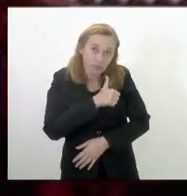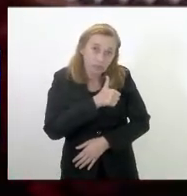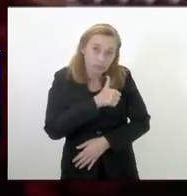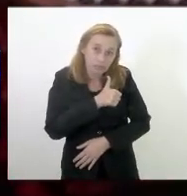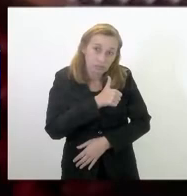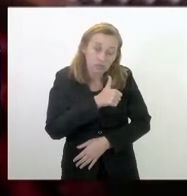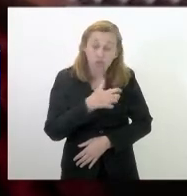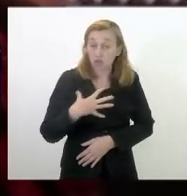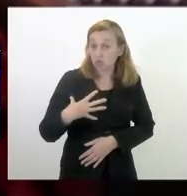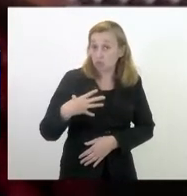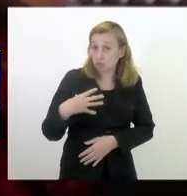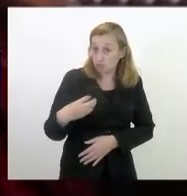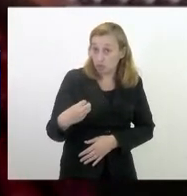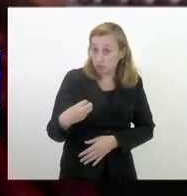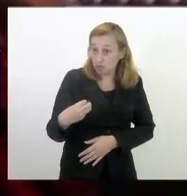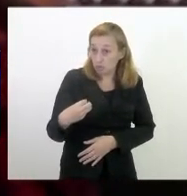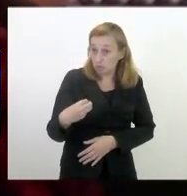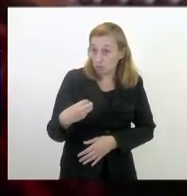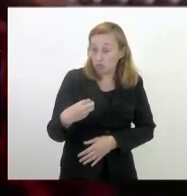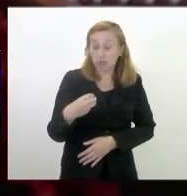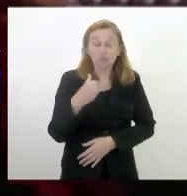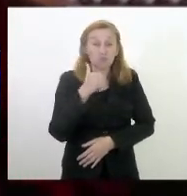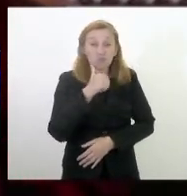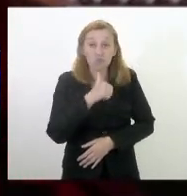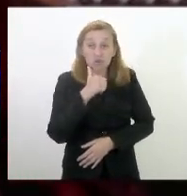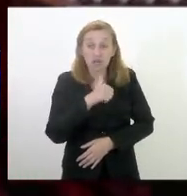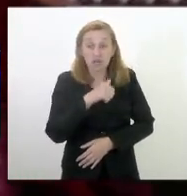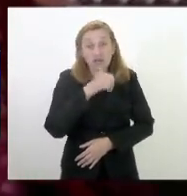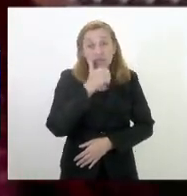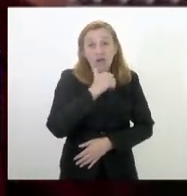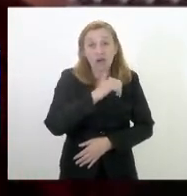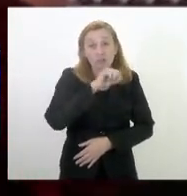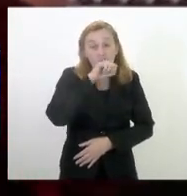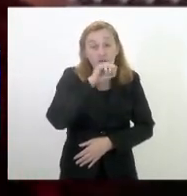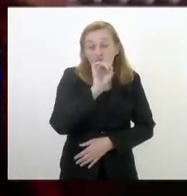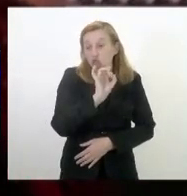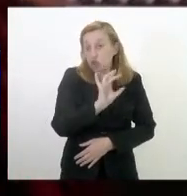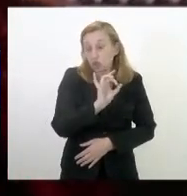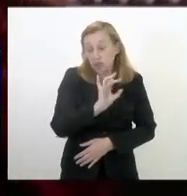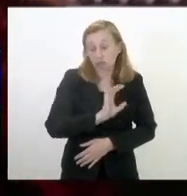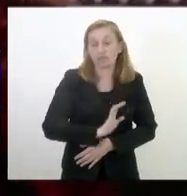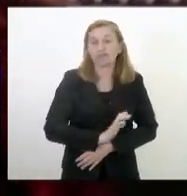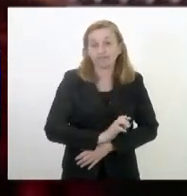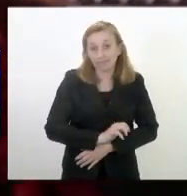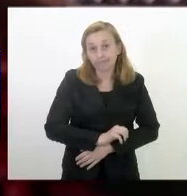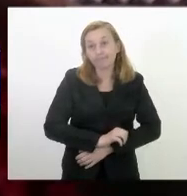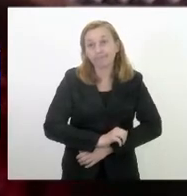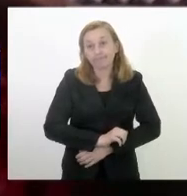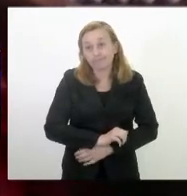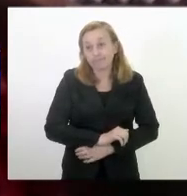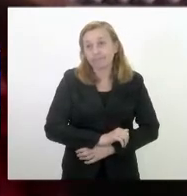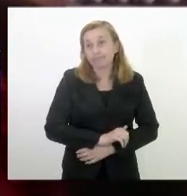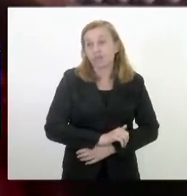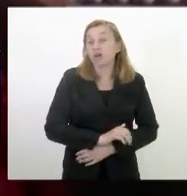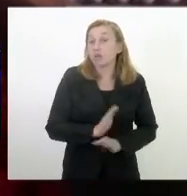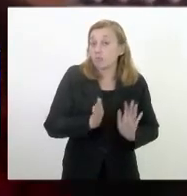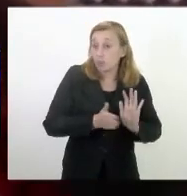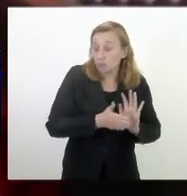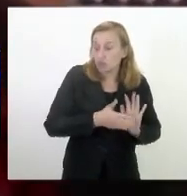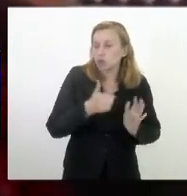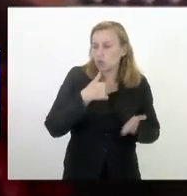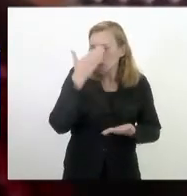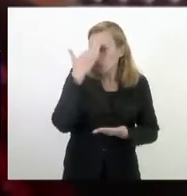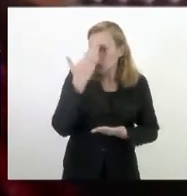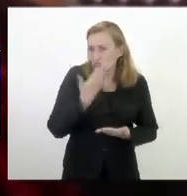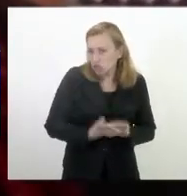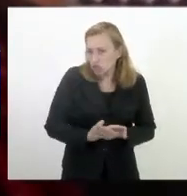com filhos, geralmente mulheres, mães, solo. Então, quando a gente propõe, e acredito que a